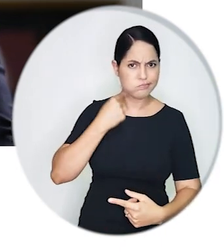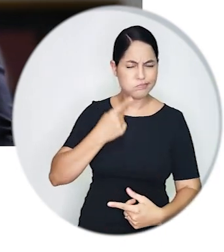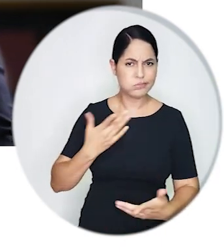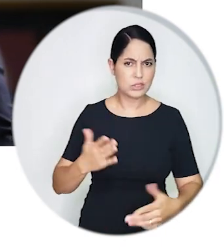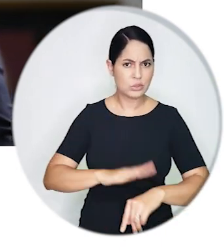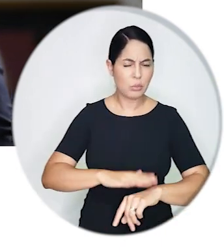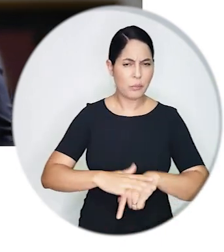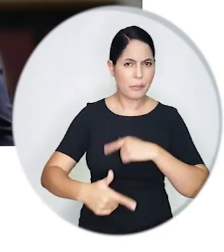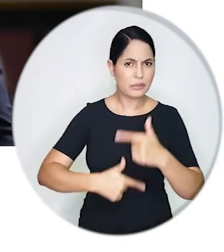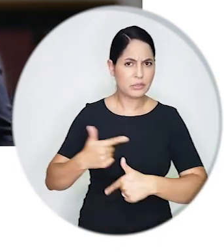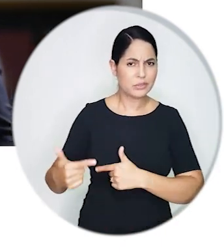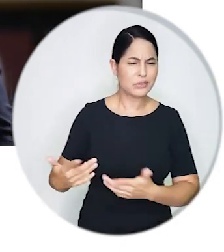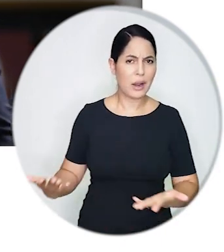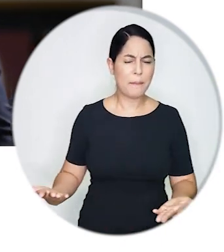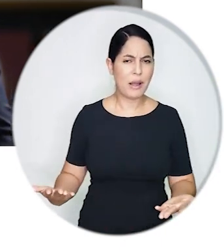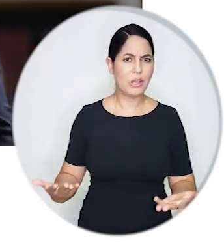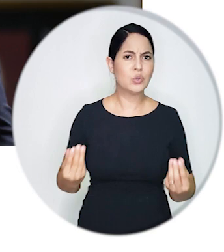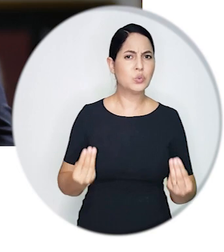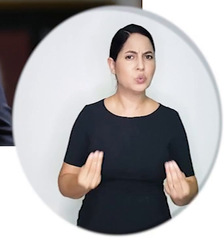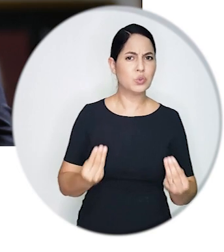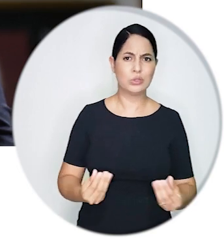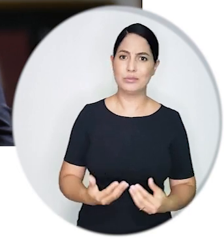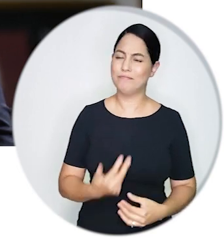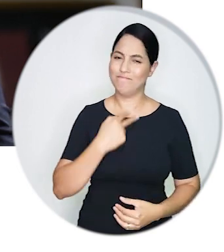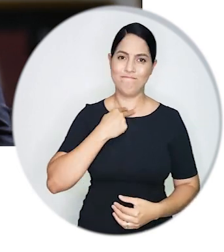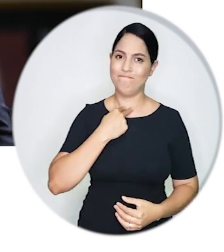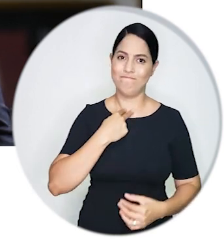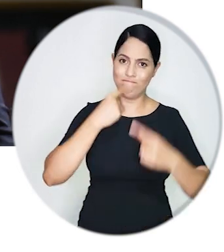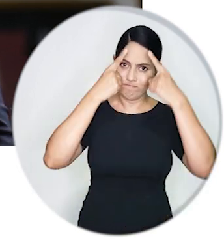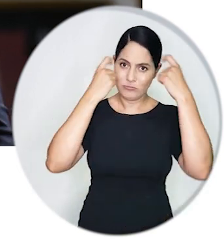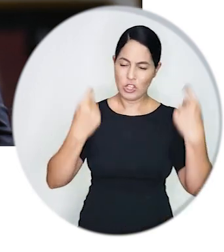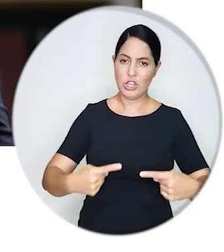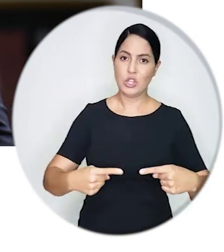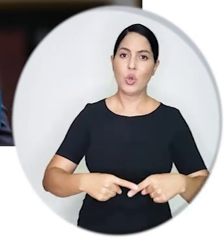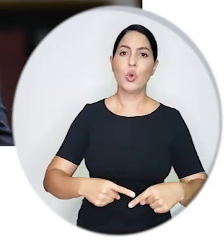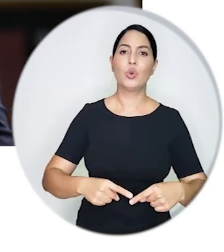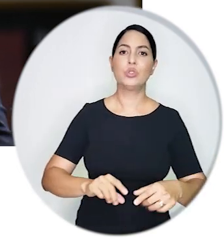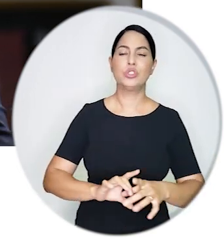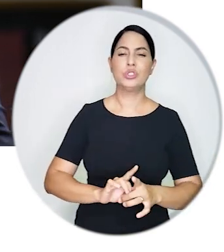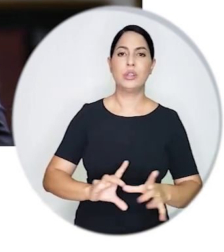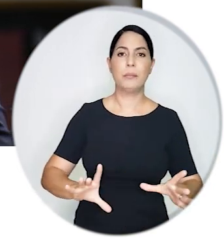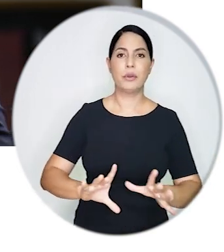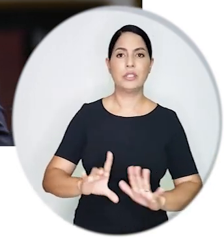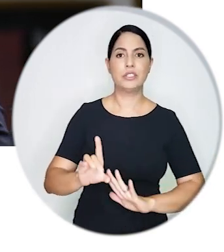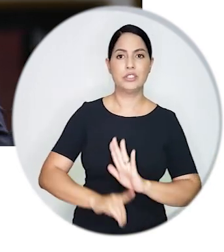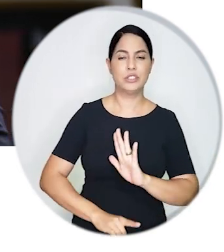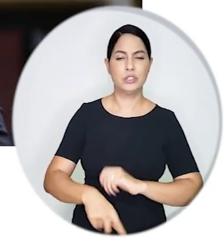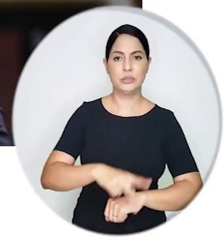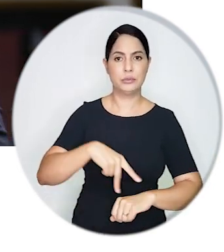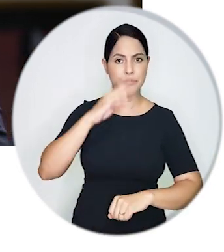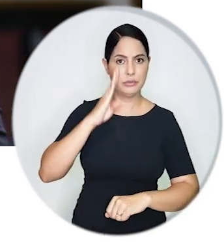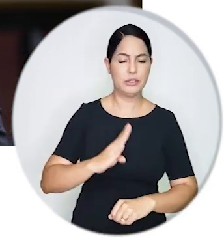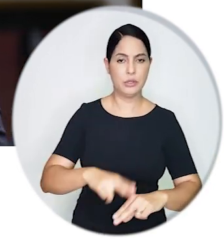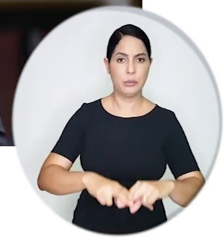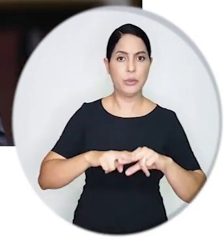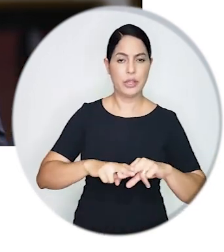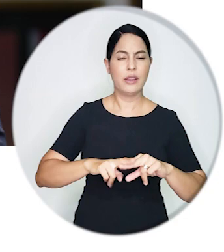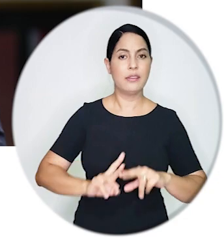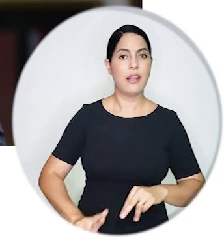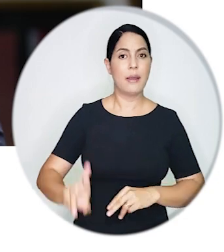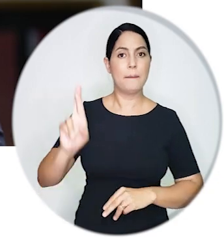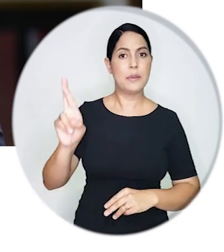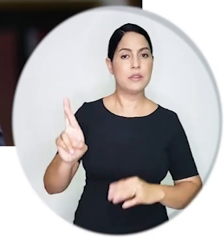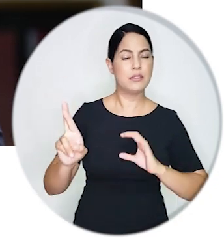uma ofensa ao próprio Estado Democrático de Direito, na medida em que um advogado representa o cidadão perante o Estado.